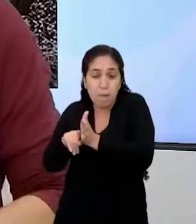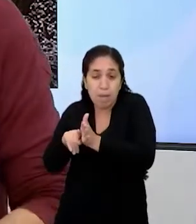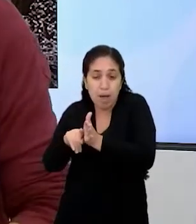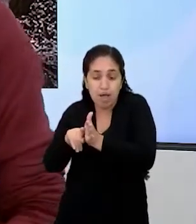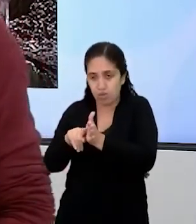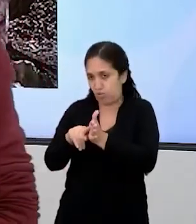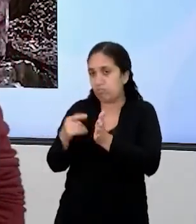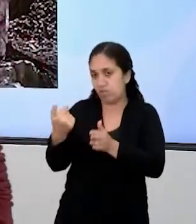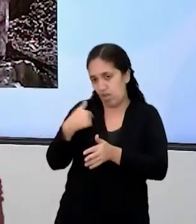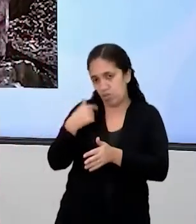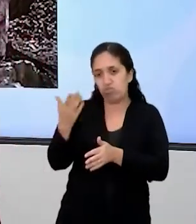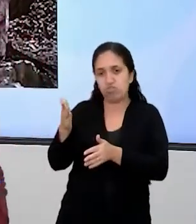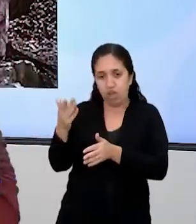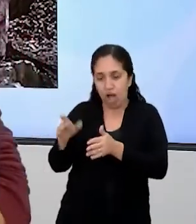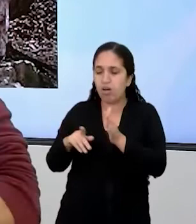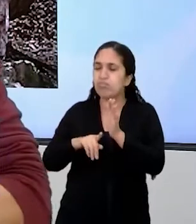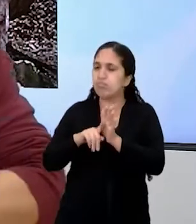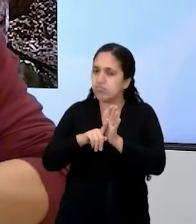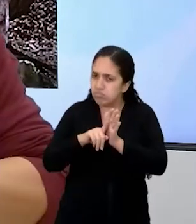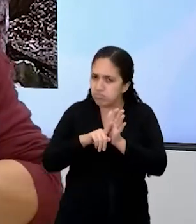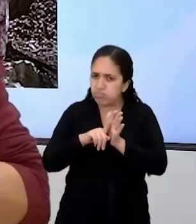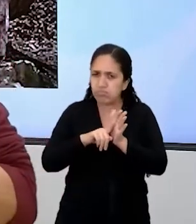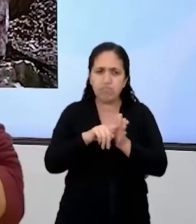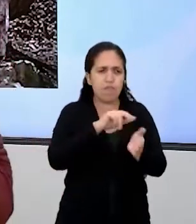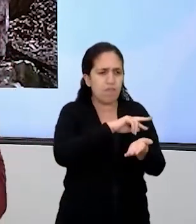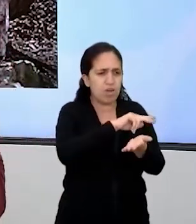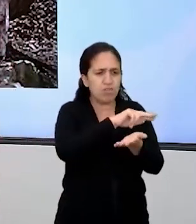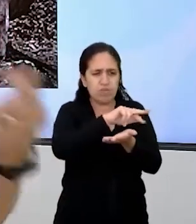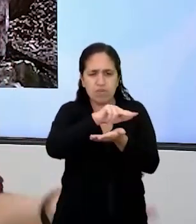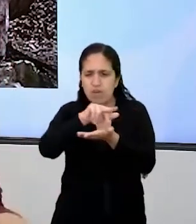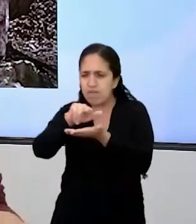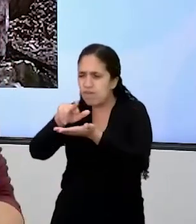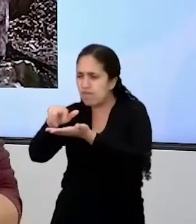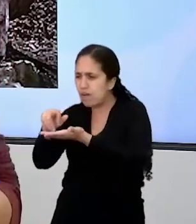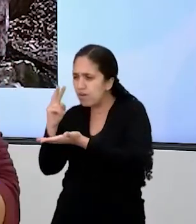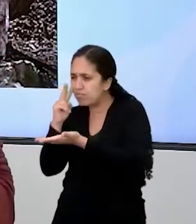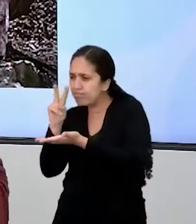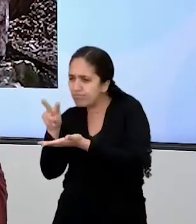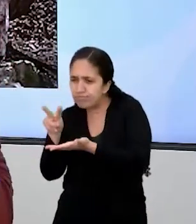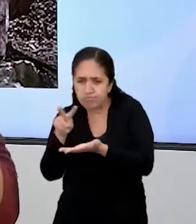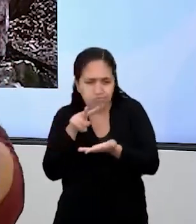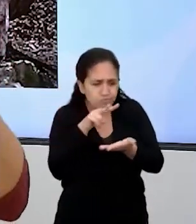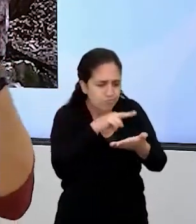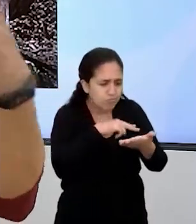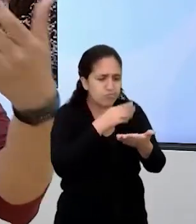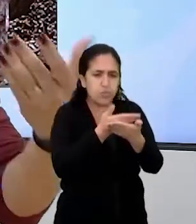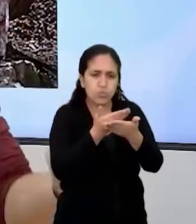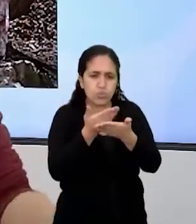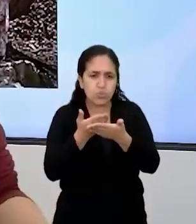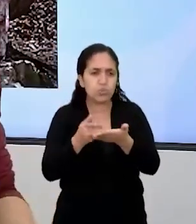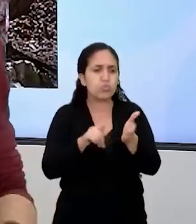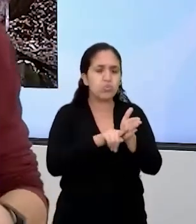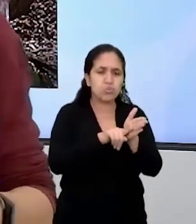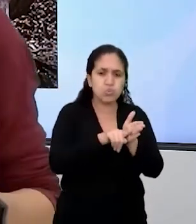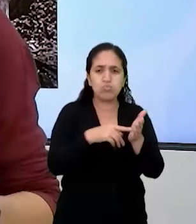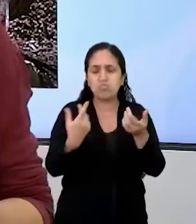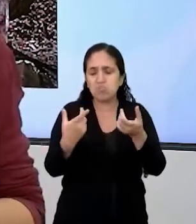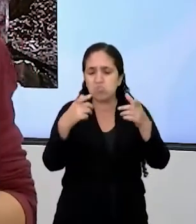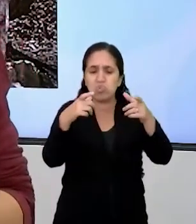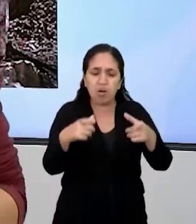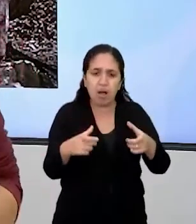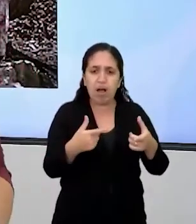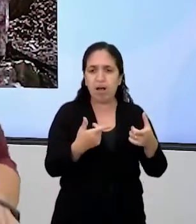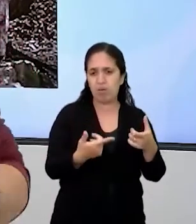eu fiz aqui também. Então, eu fui em vários lugares buscar saber mais sobre o local, sobre a